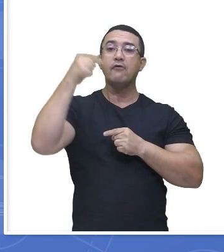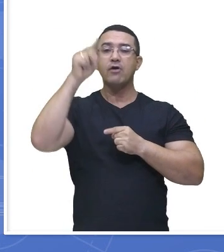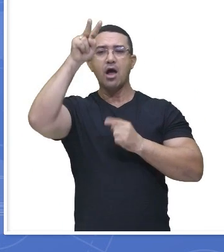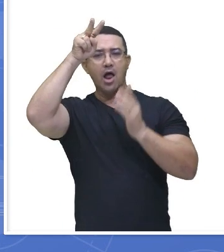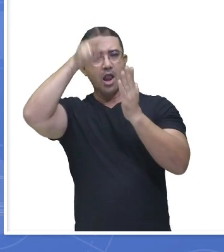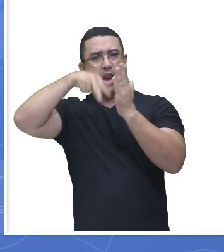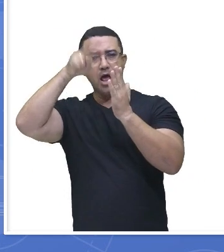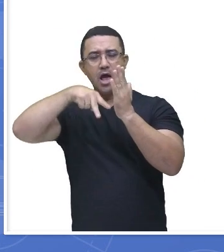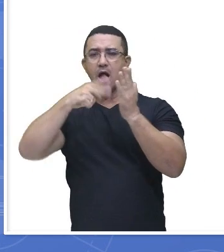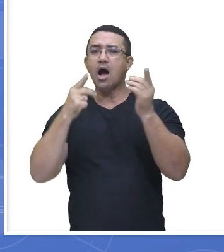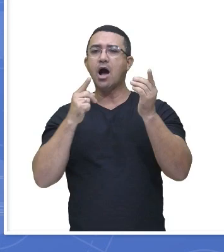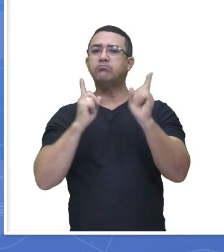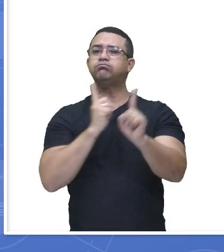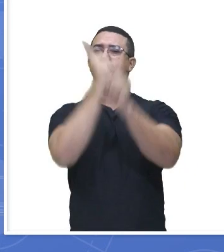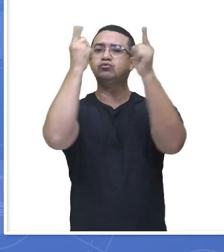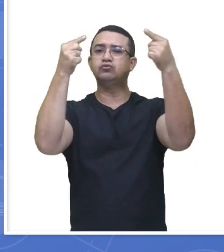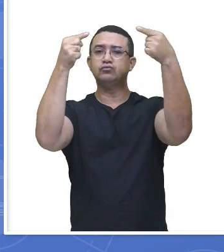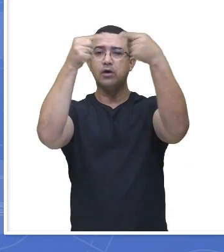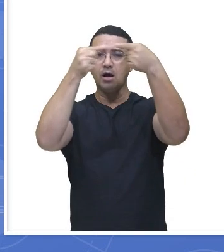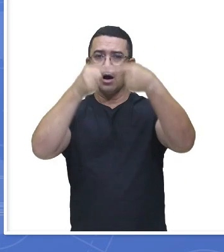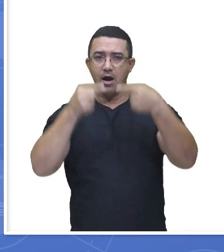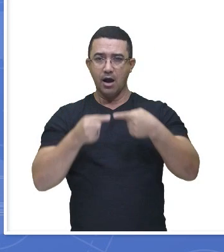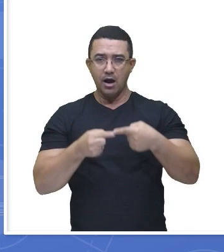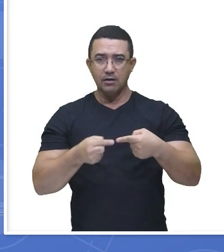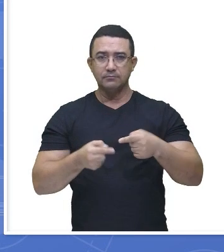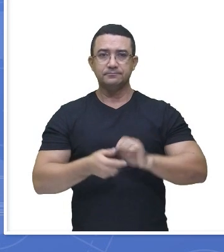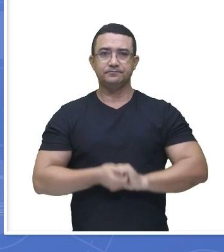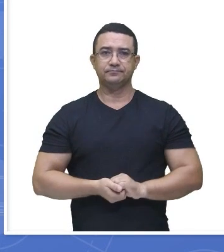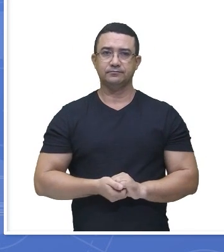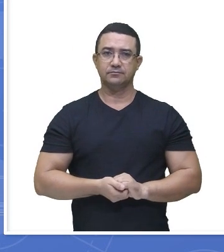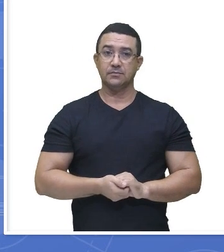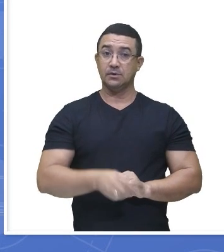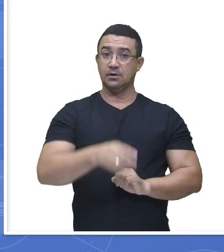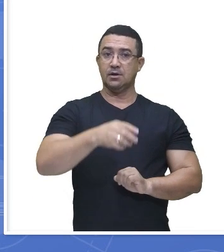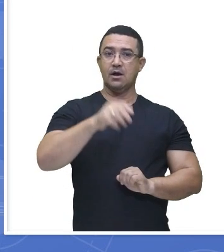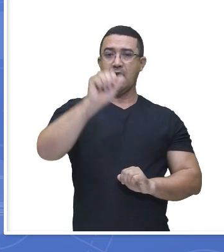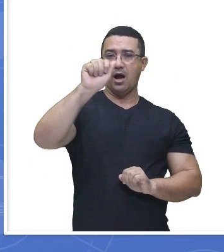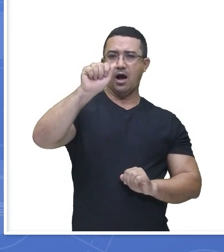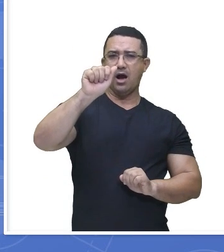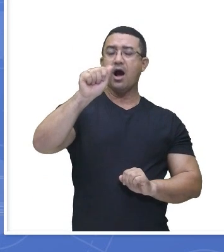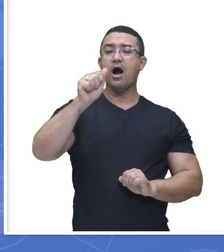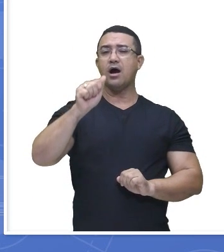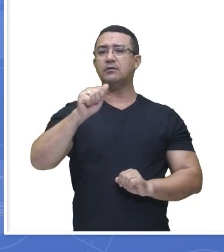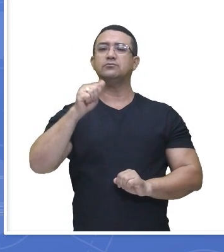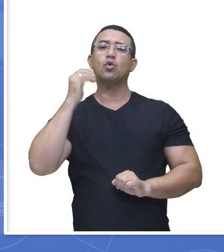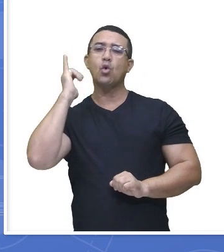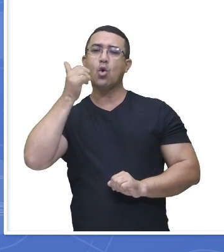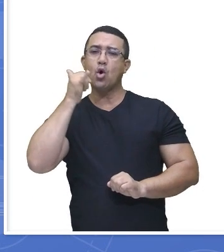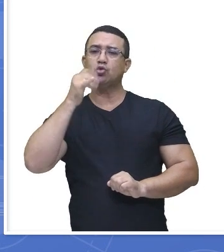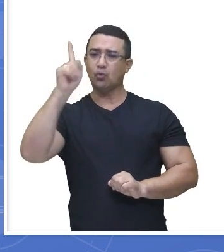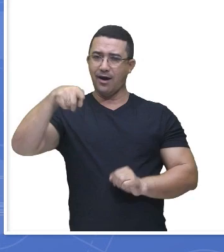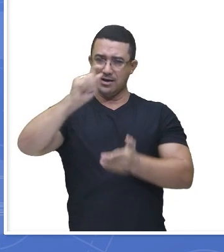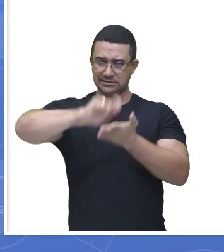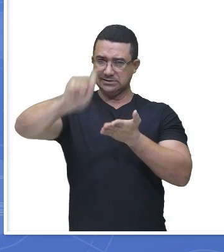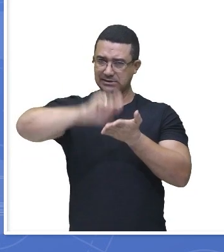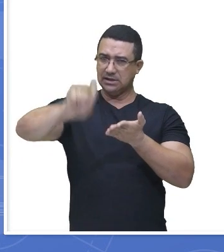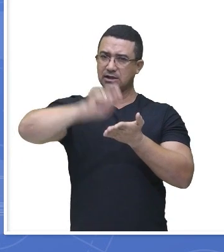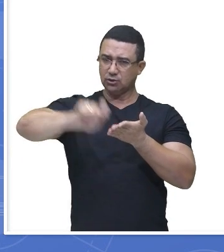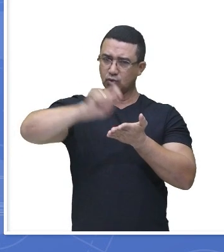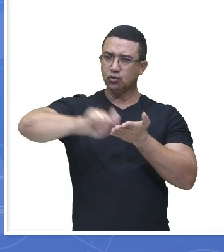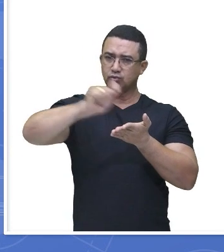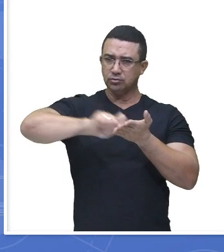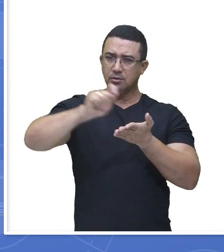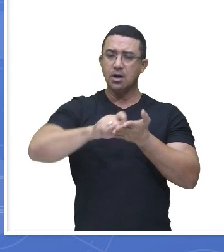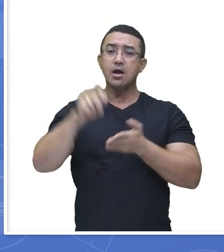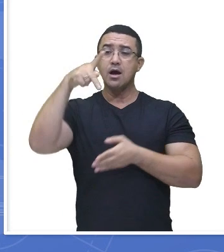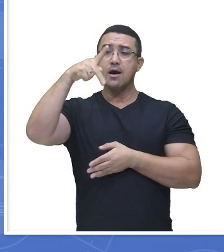vai descobrir e tal, né? Letra A, por exemplo. El cuento deve estar escrito em prosa, ou seja, com párrafos,